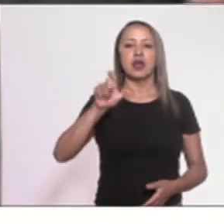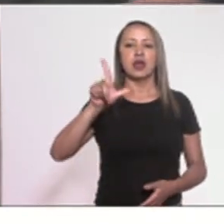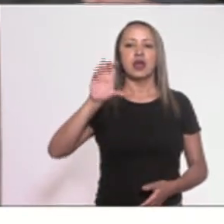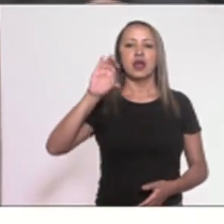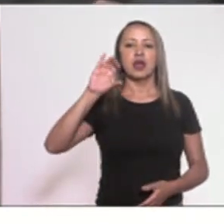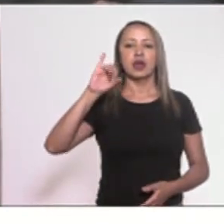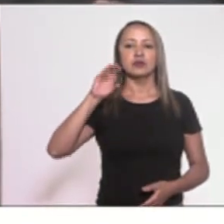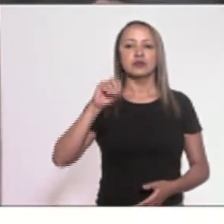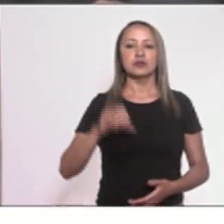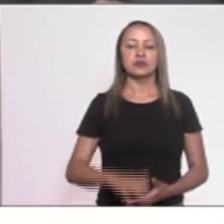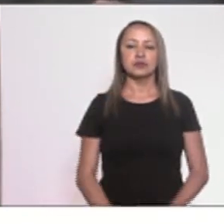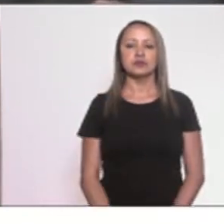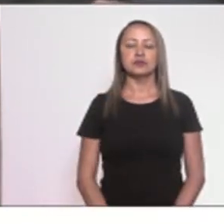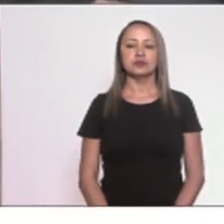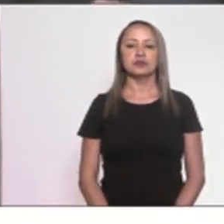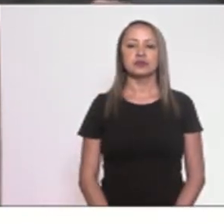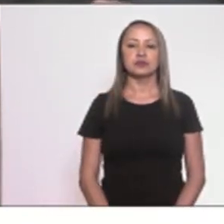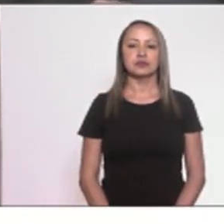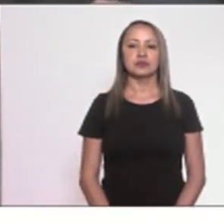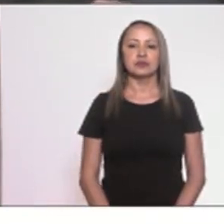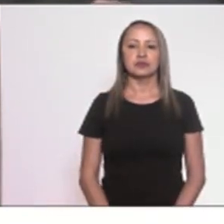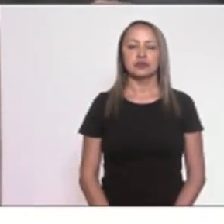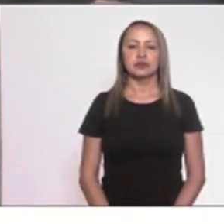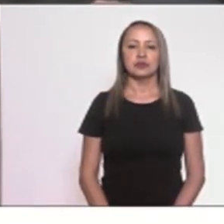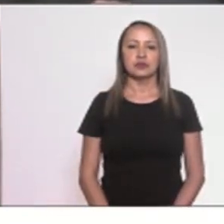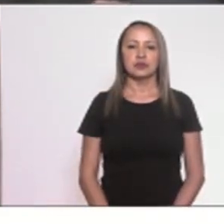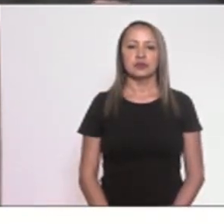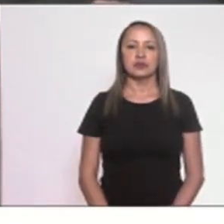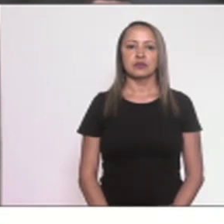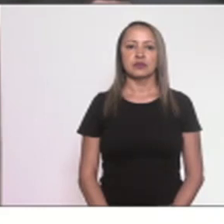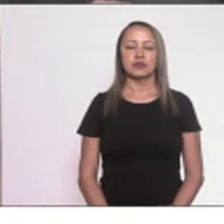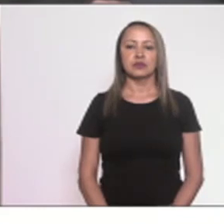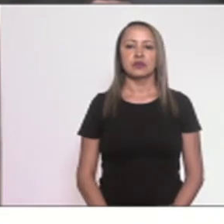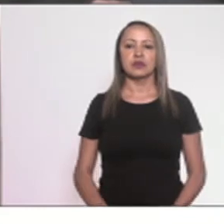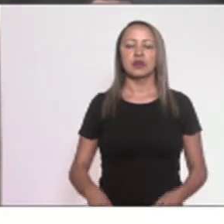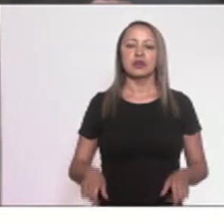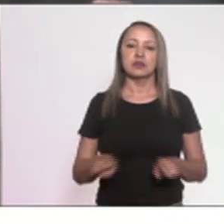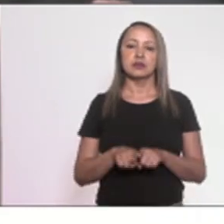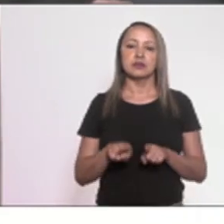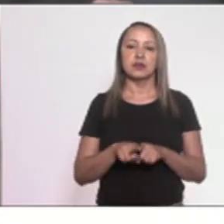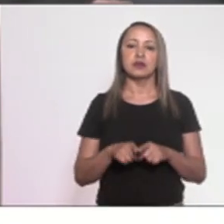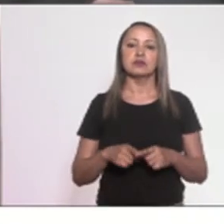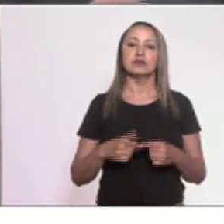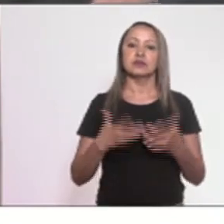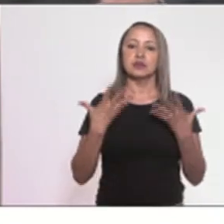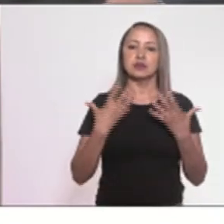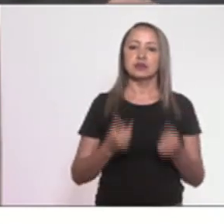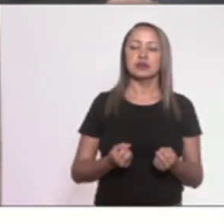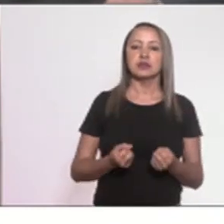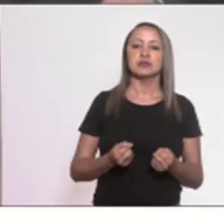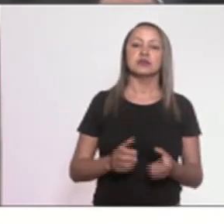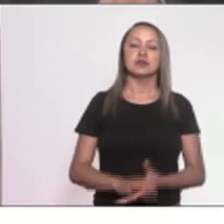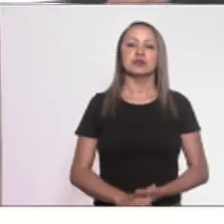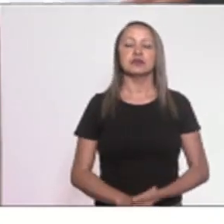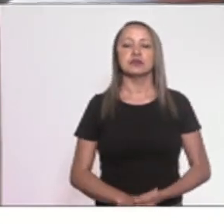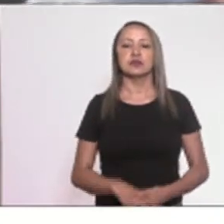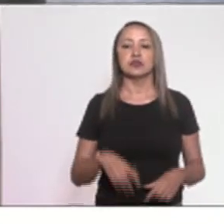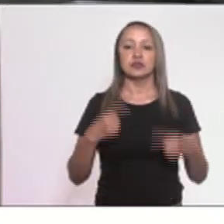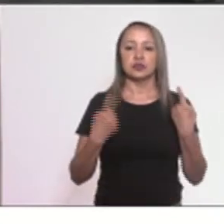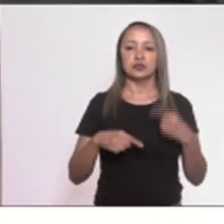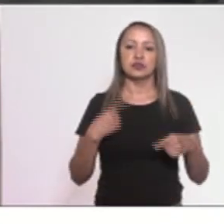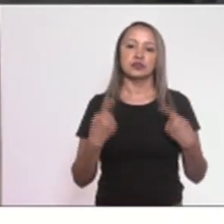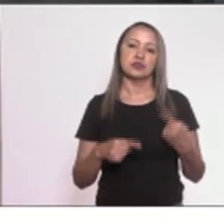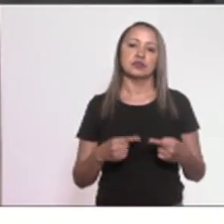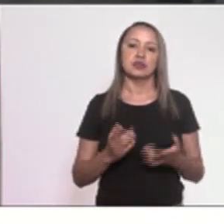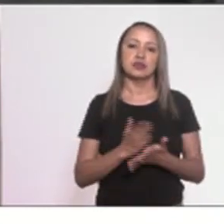Salles. Parecida a condição de normas internas e proporção externa, favorável, relator deputado Márcio Canella. Em discussão, havendo quem queira discutir,